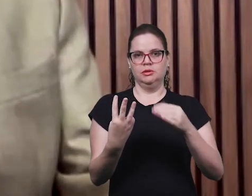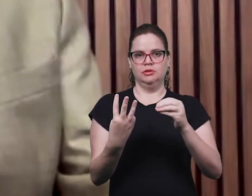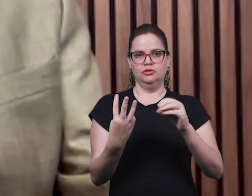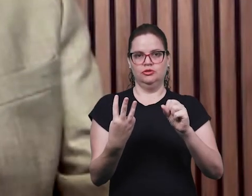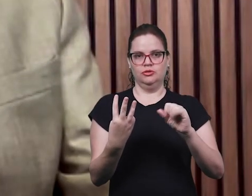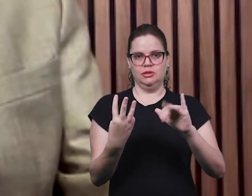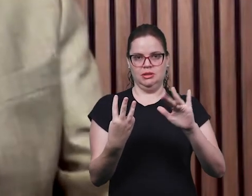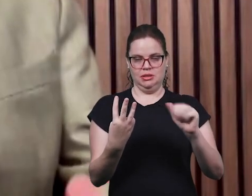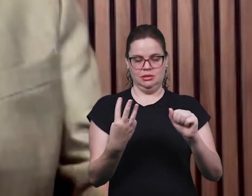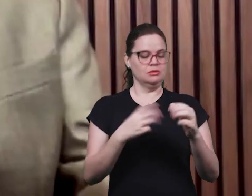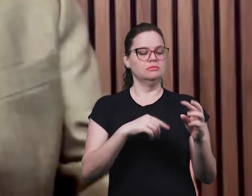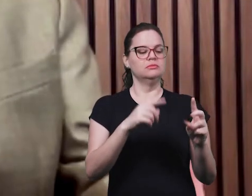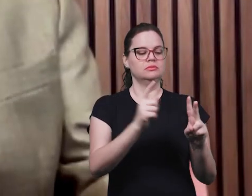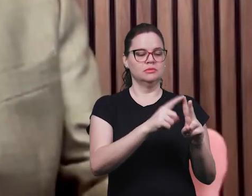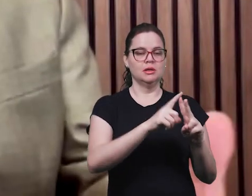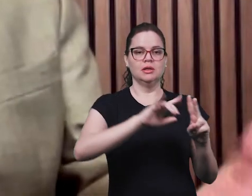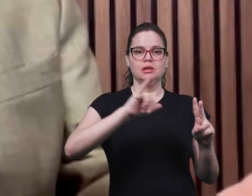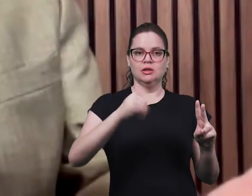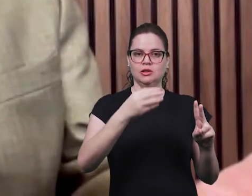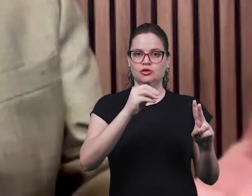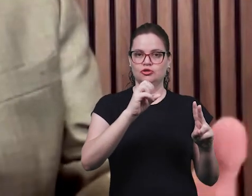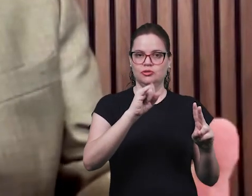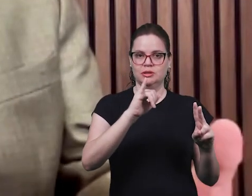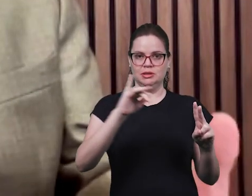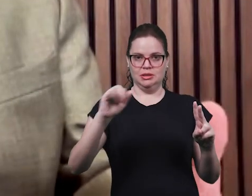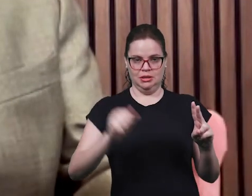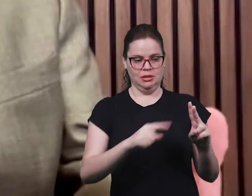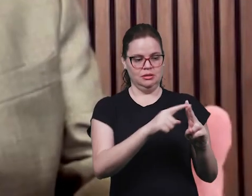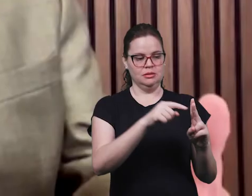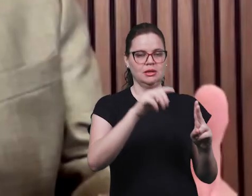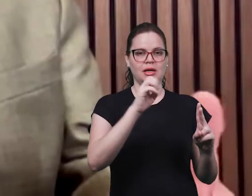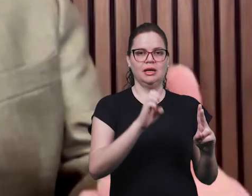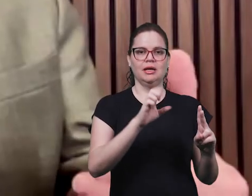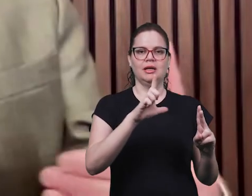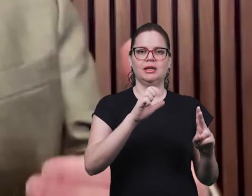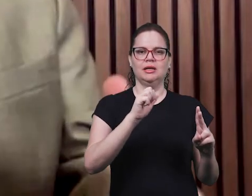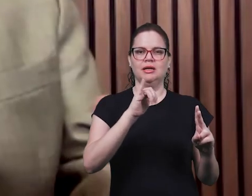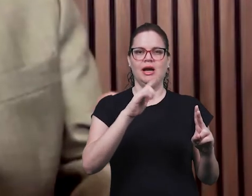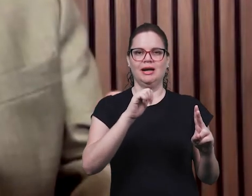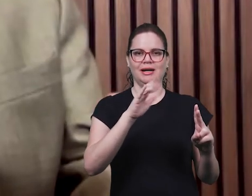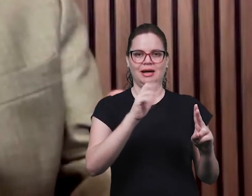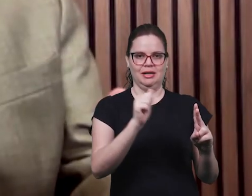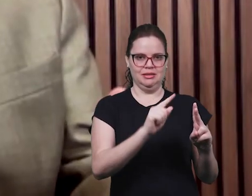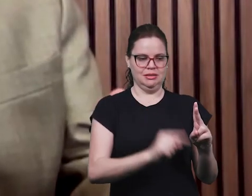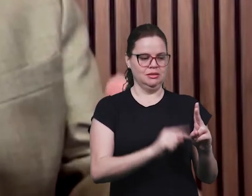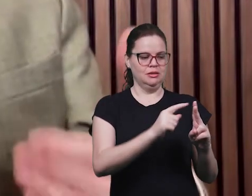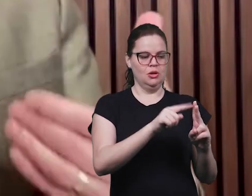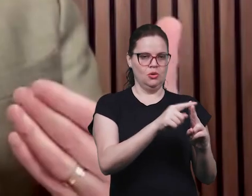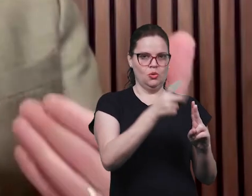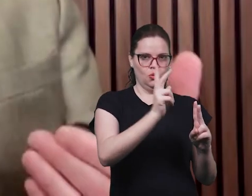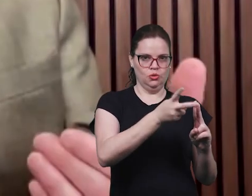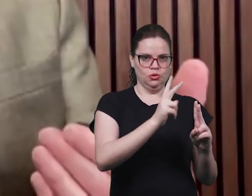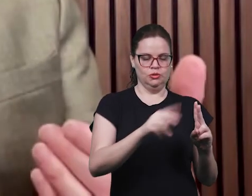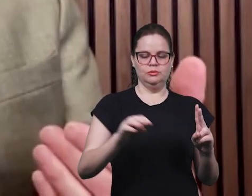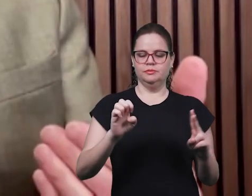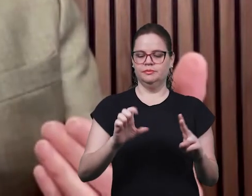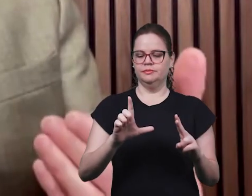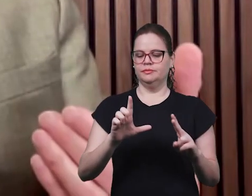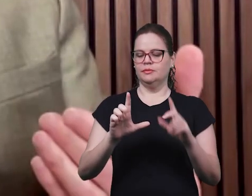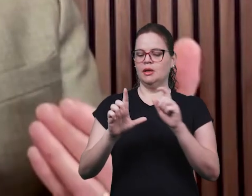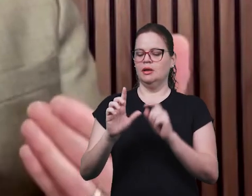são mantidos, mas Eliaquim passou a ser chamado de Jeoiaquim e o